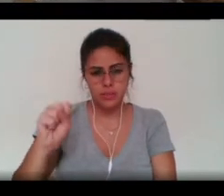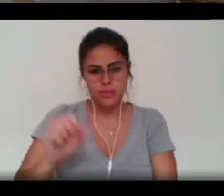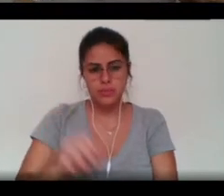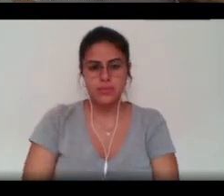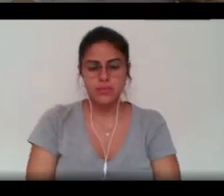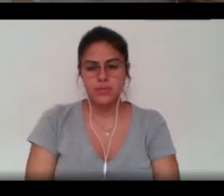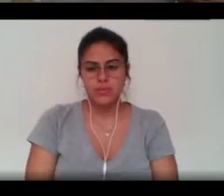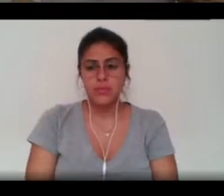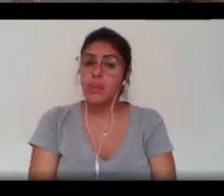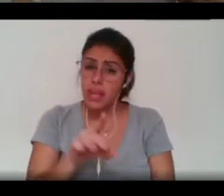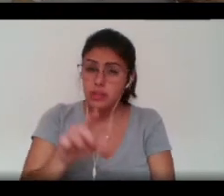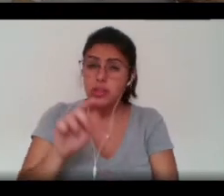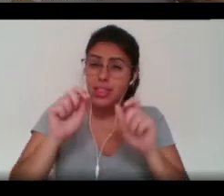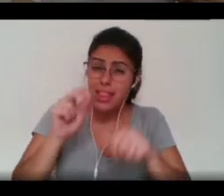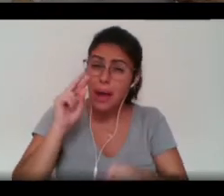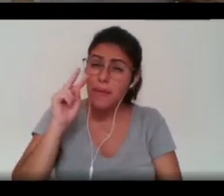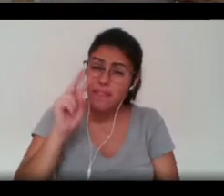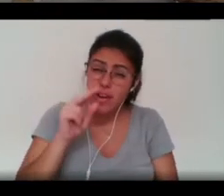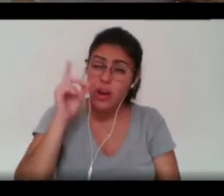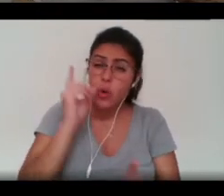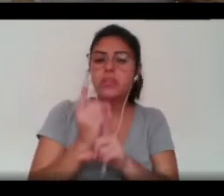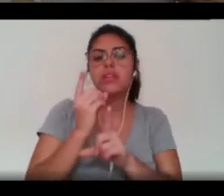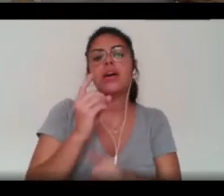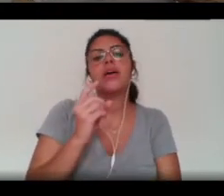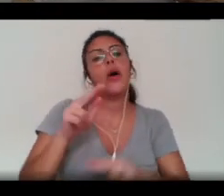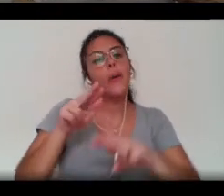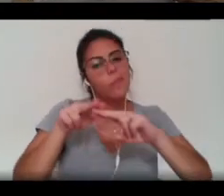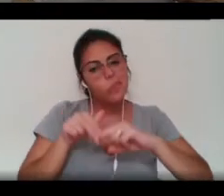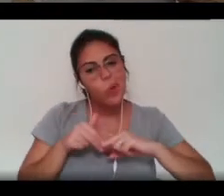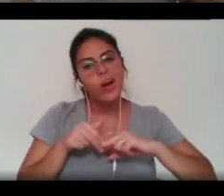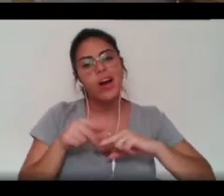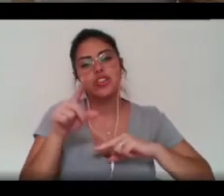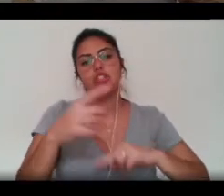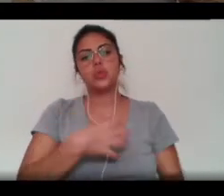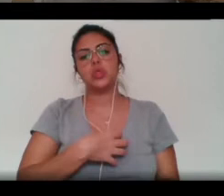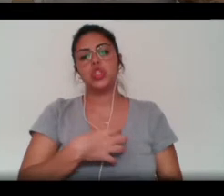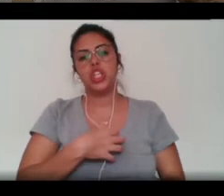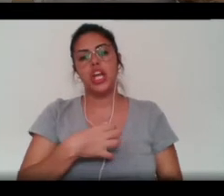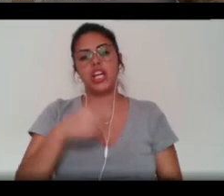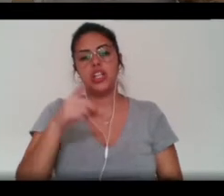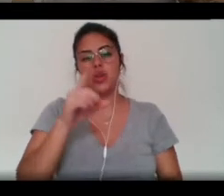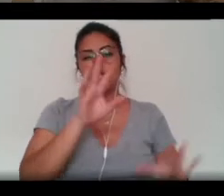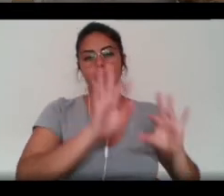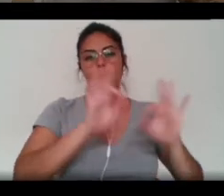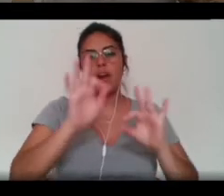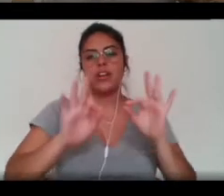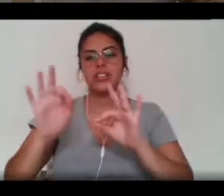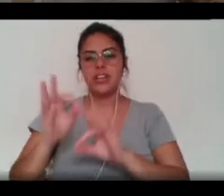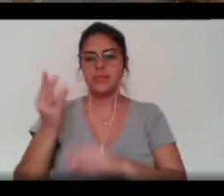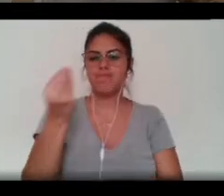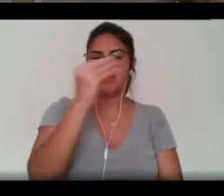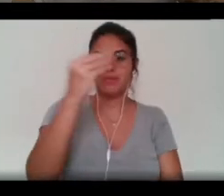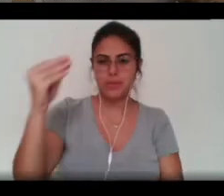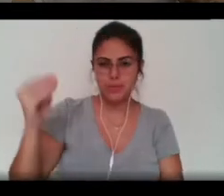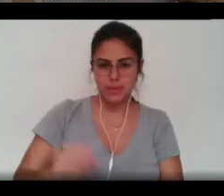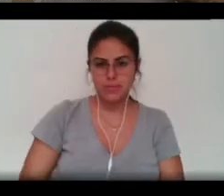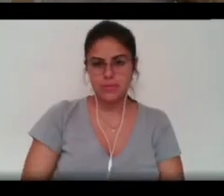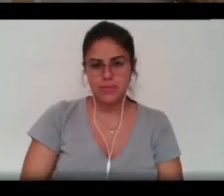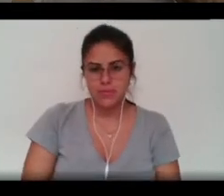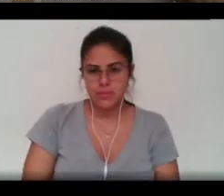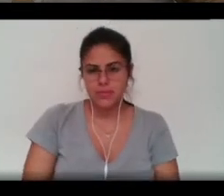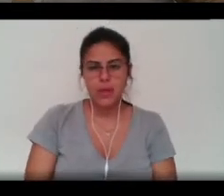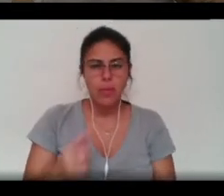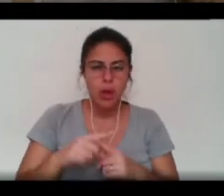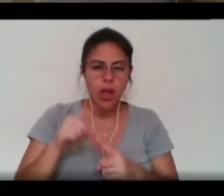só foi possível escrevendo a equação dessa forma aqui, né? Porque eu vejo que se eu colocar V0 igual a 9,8 metros